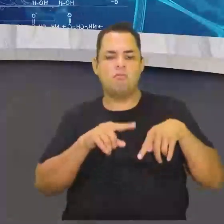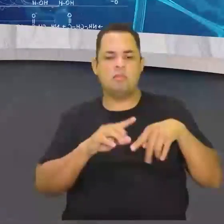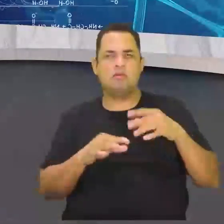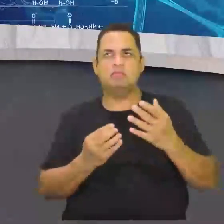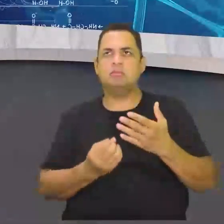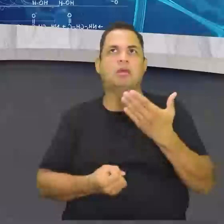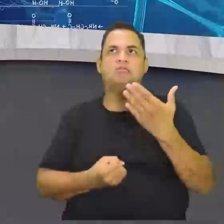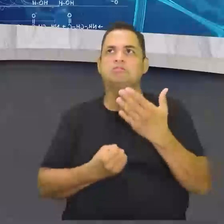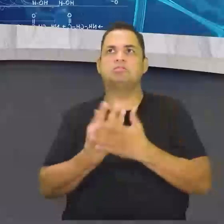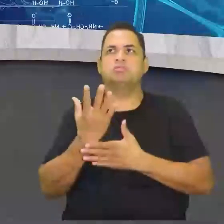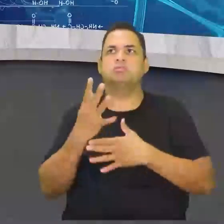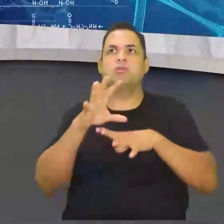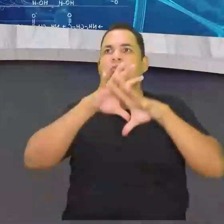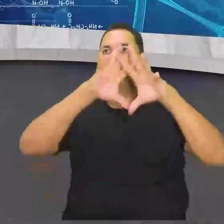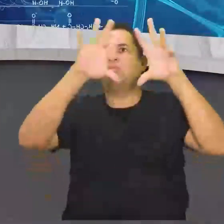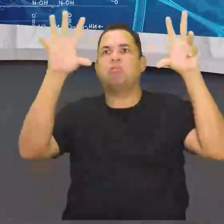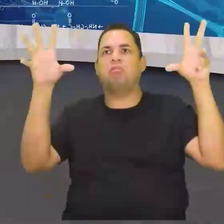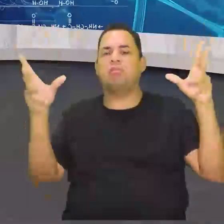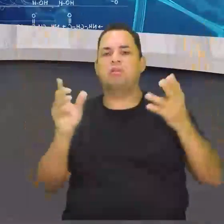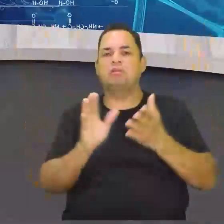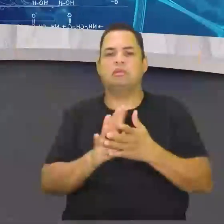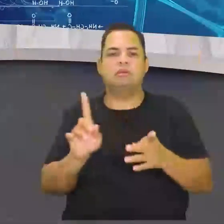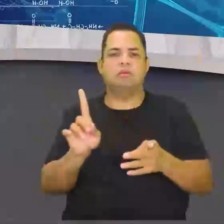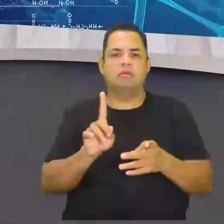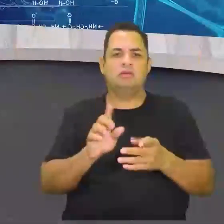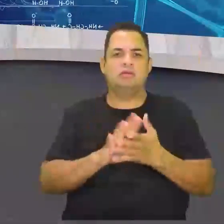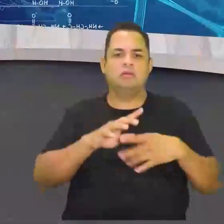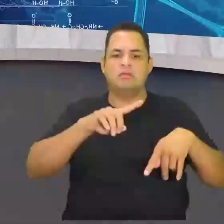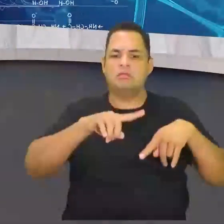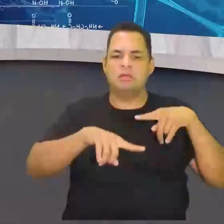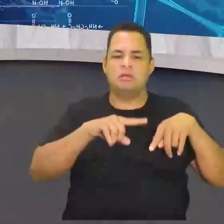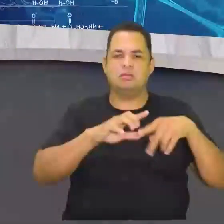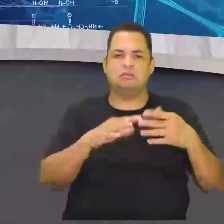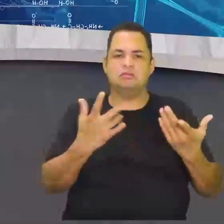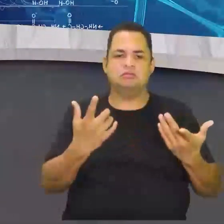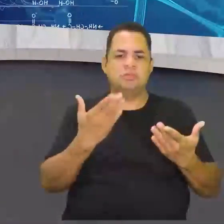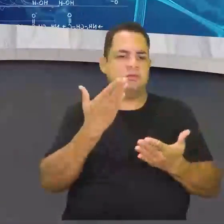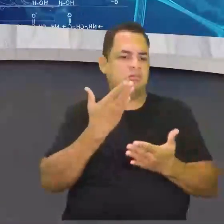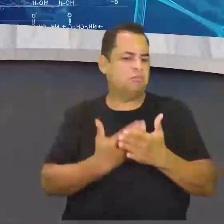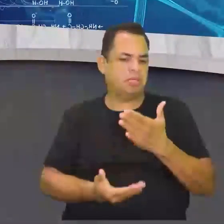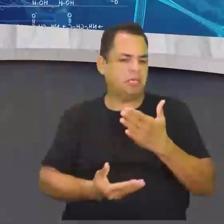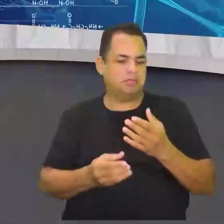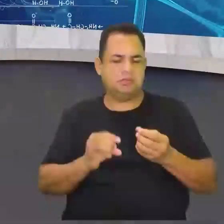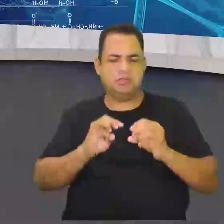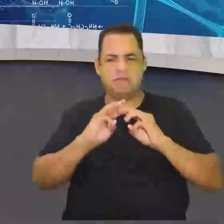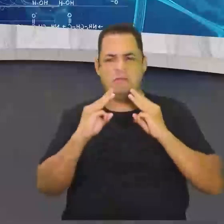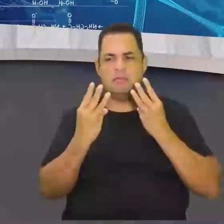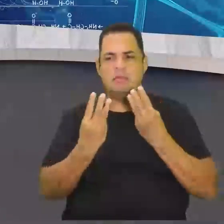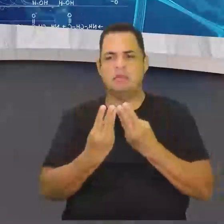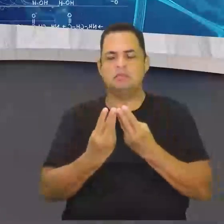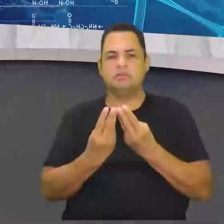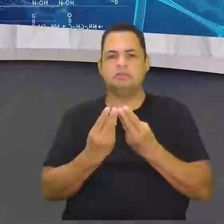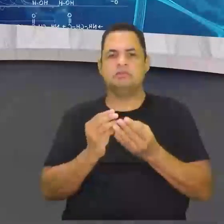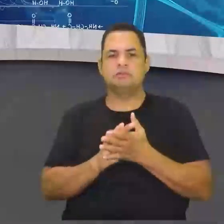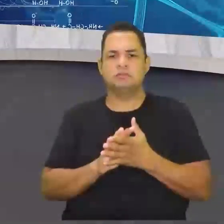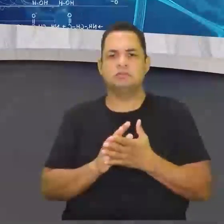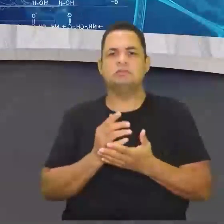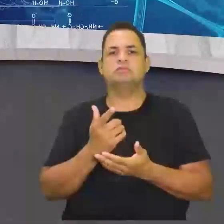do espaço, assim como nenhum reagente vai para o espaço, a gente não perde massa. Essa massa ela